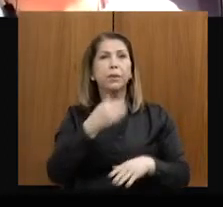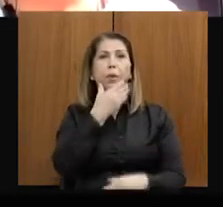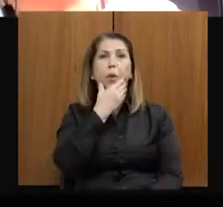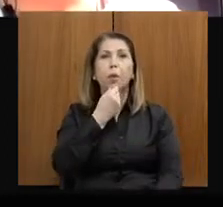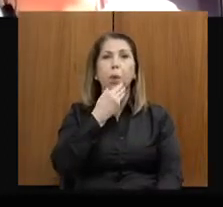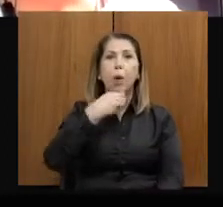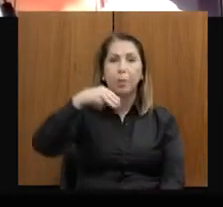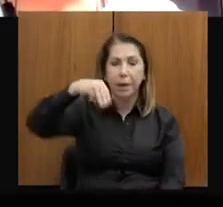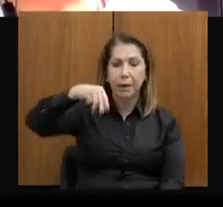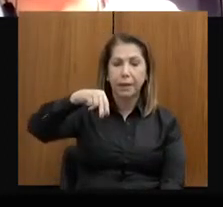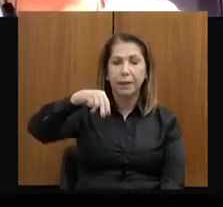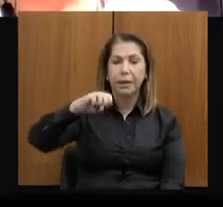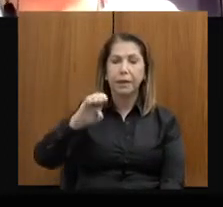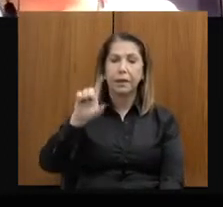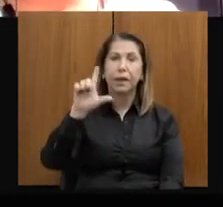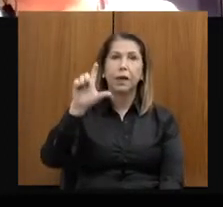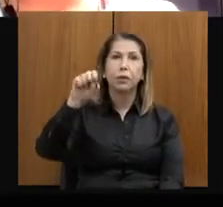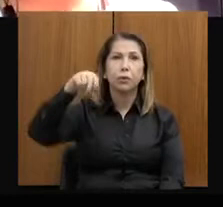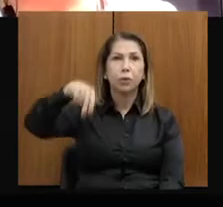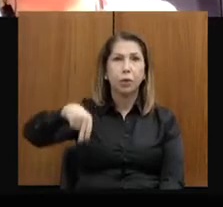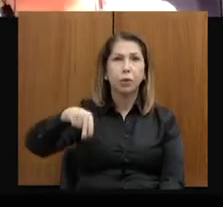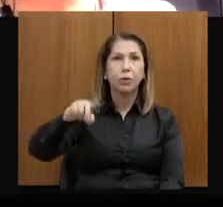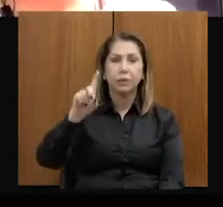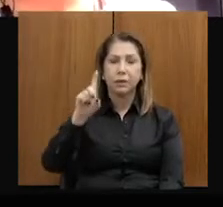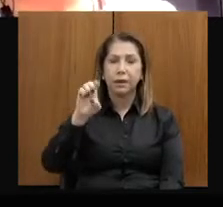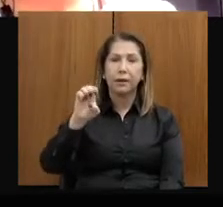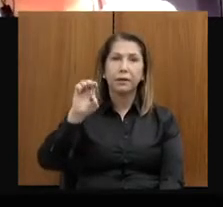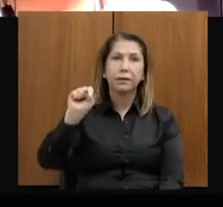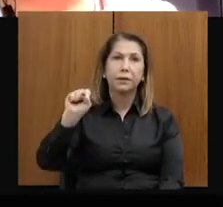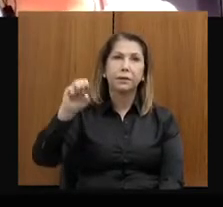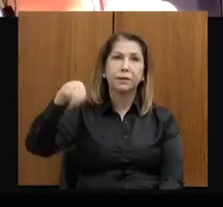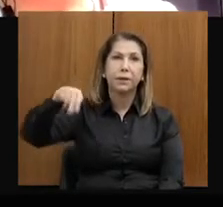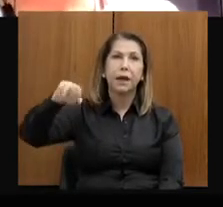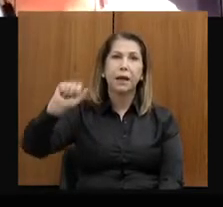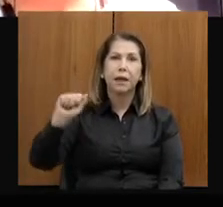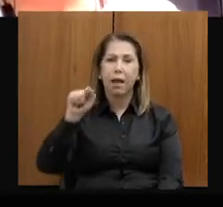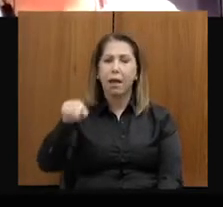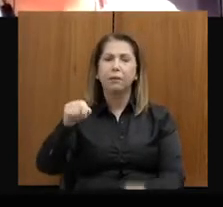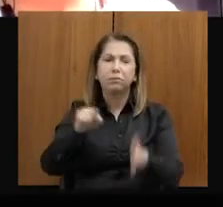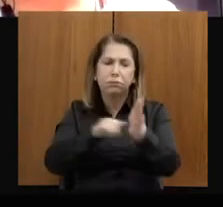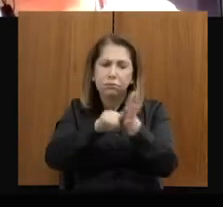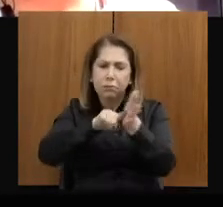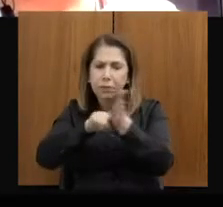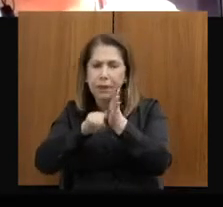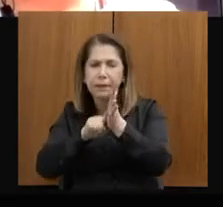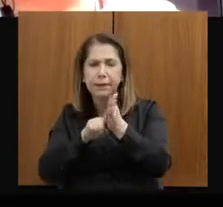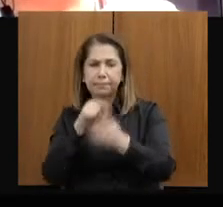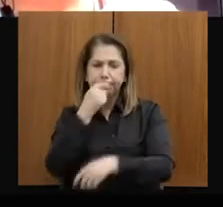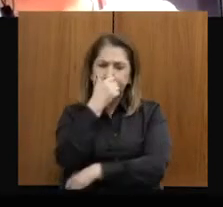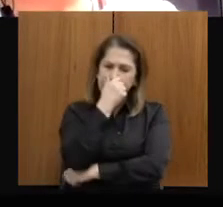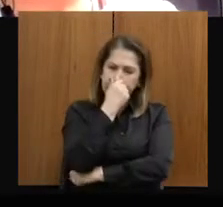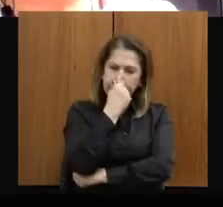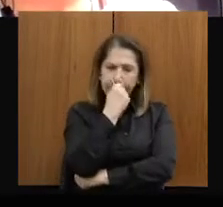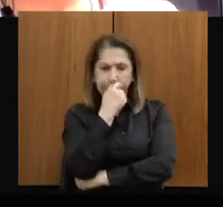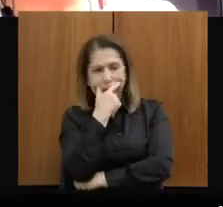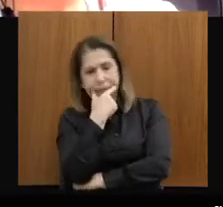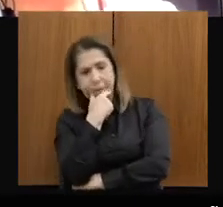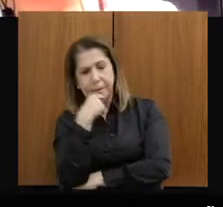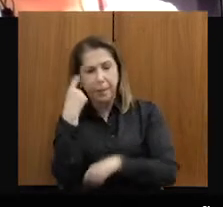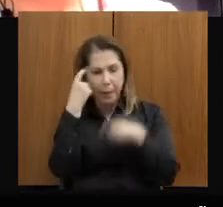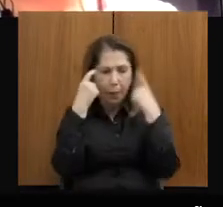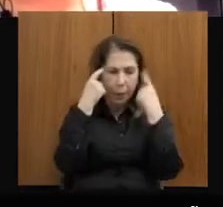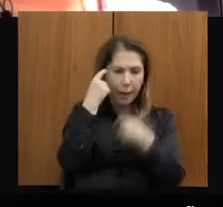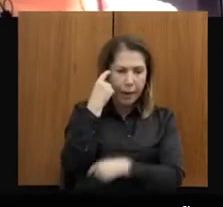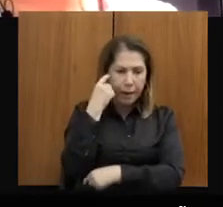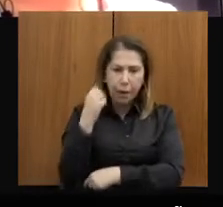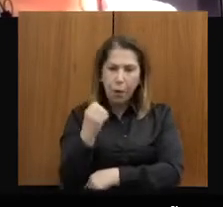Nelson de Sena ele estava nas pesquisas dele e muito preocupado em compreender a